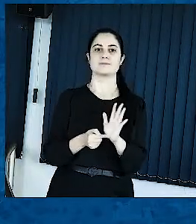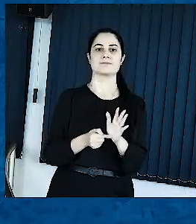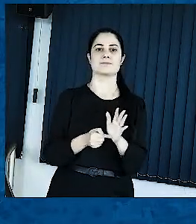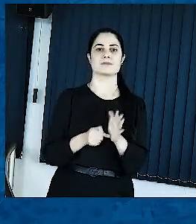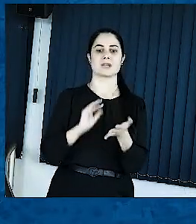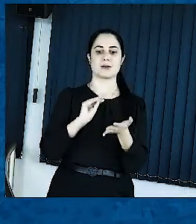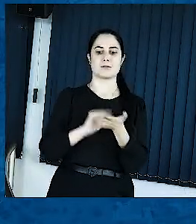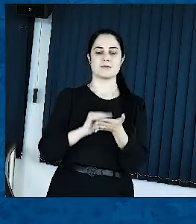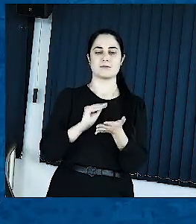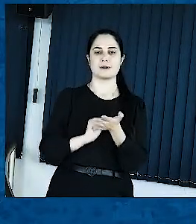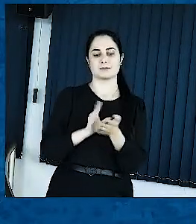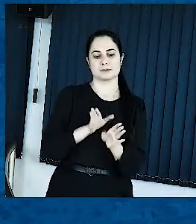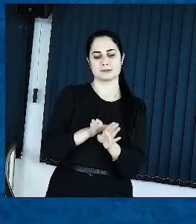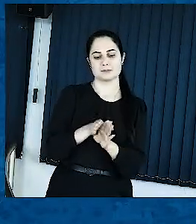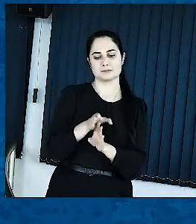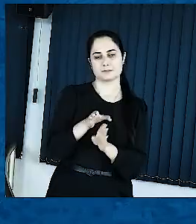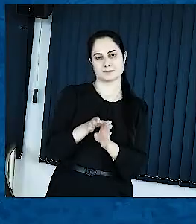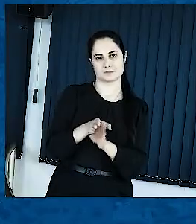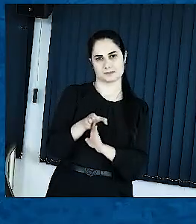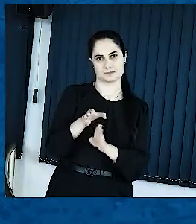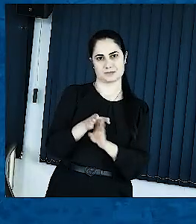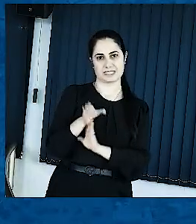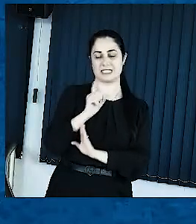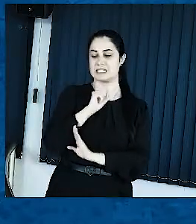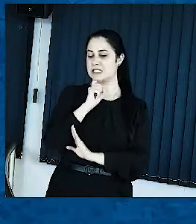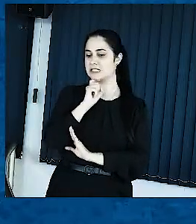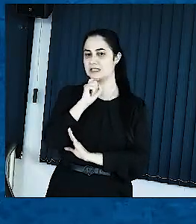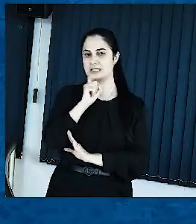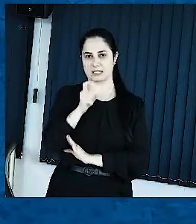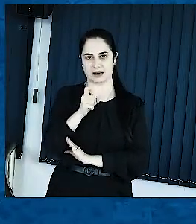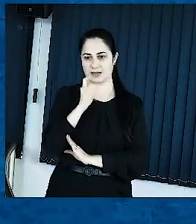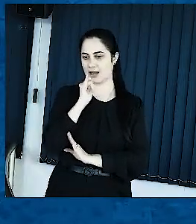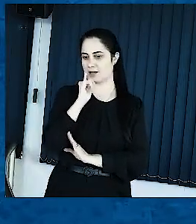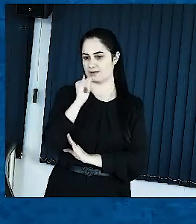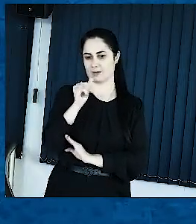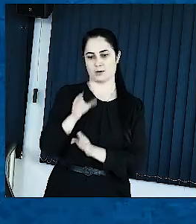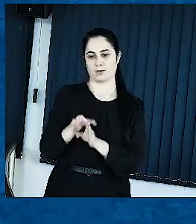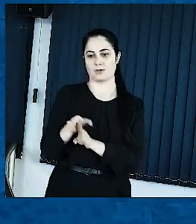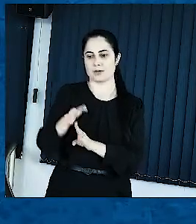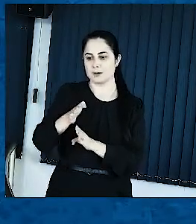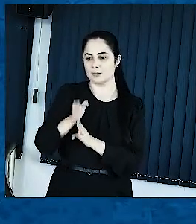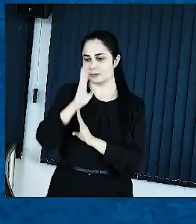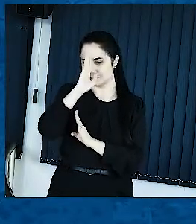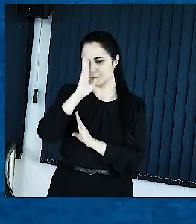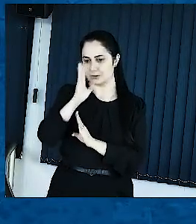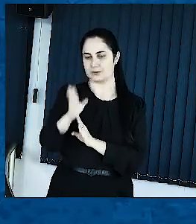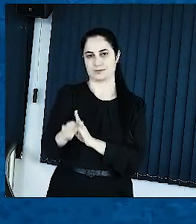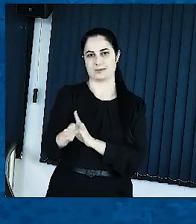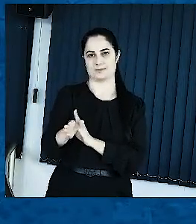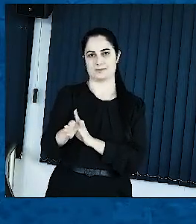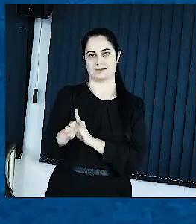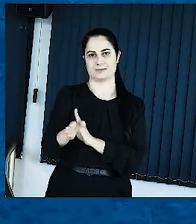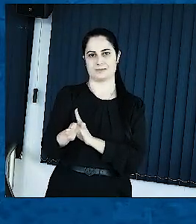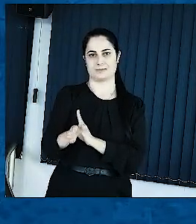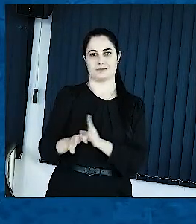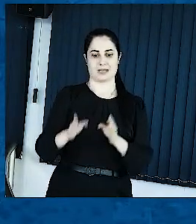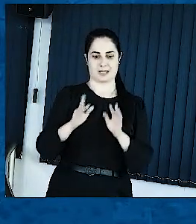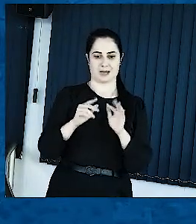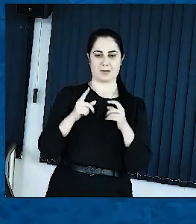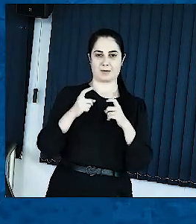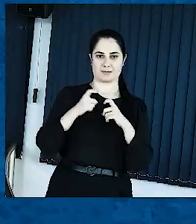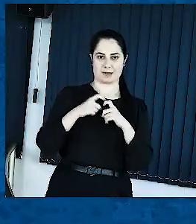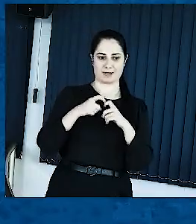falta de orientação. Ninguém sinalizou o caminho. As consultas de puericultura